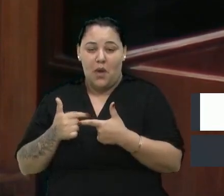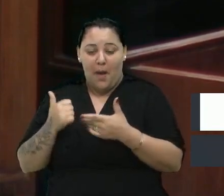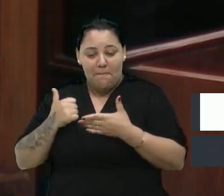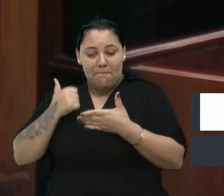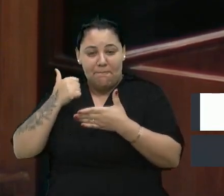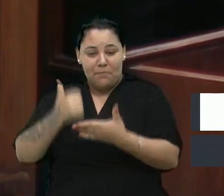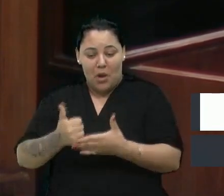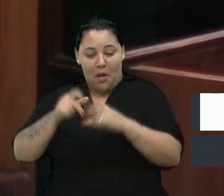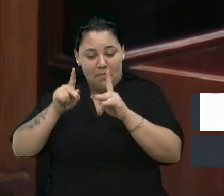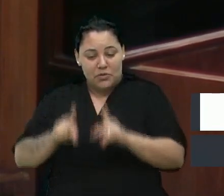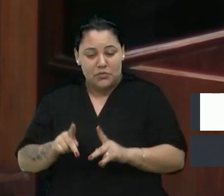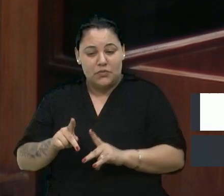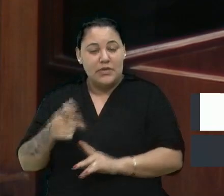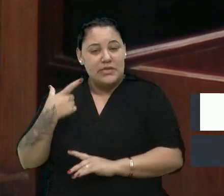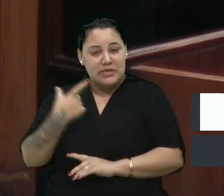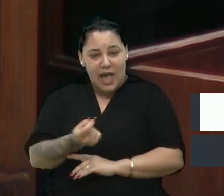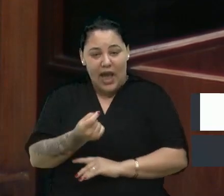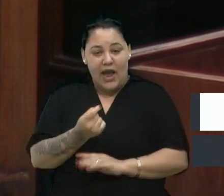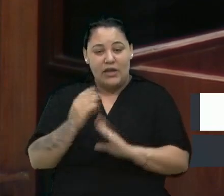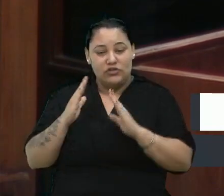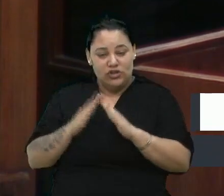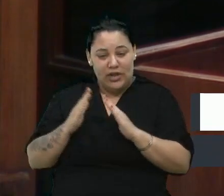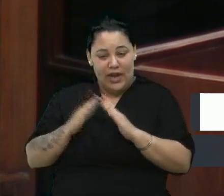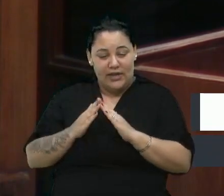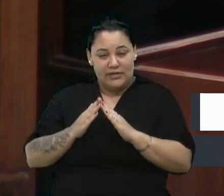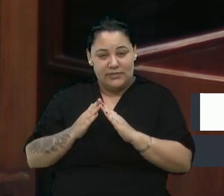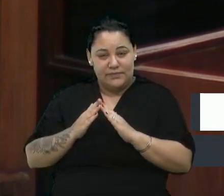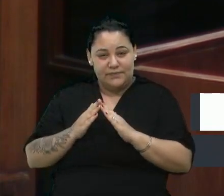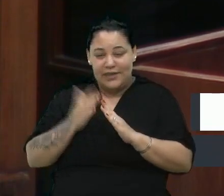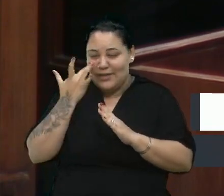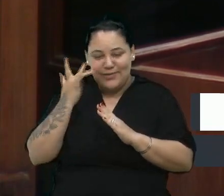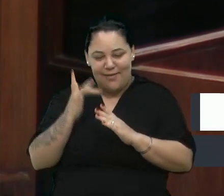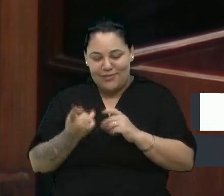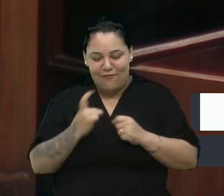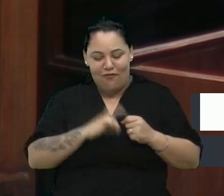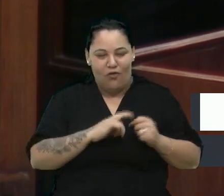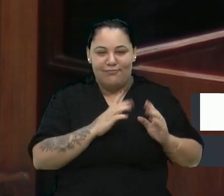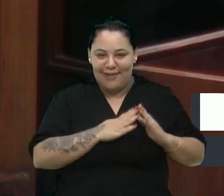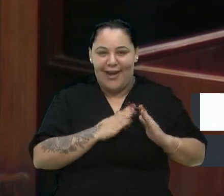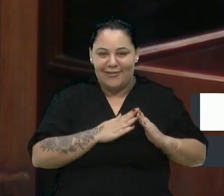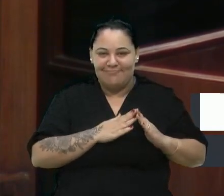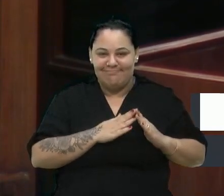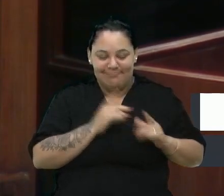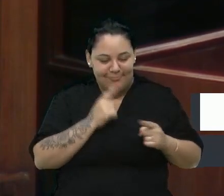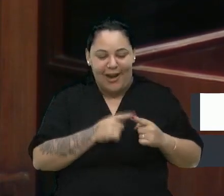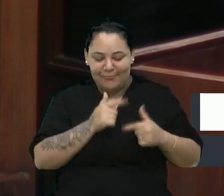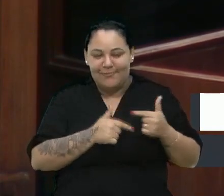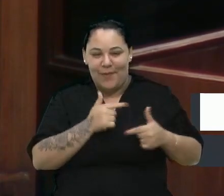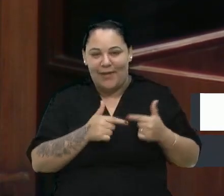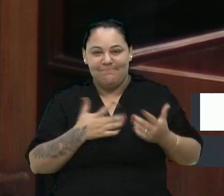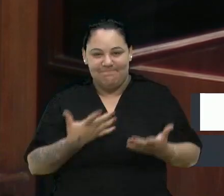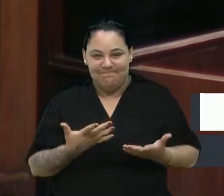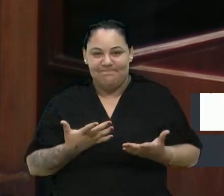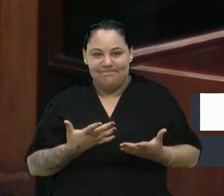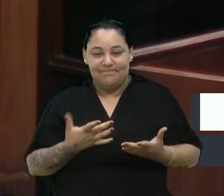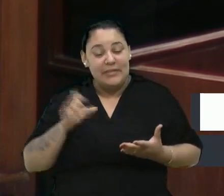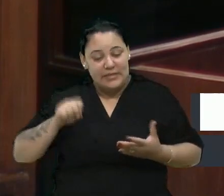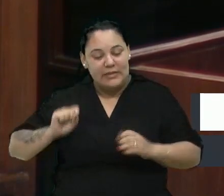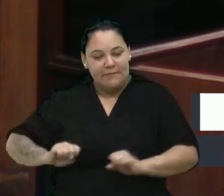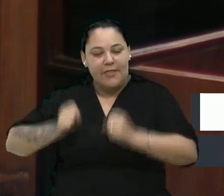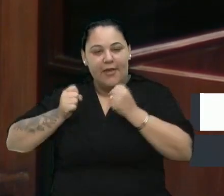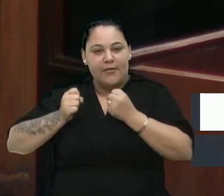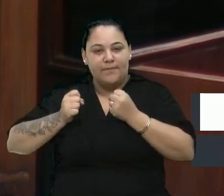pessoa que sai de casa sem saber se vai voltar. Esses defenderam.